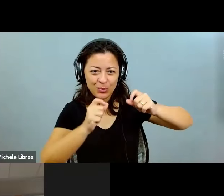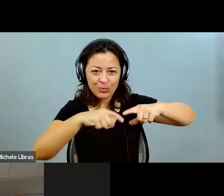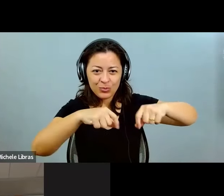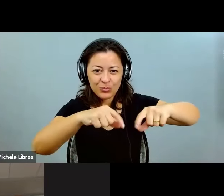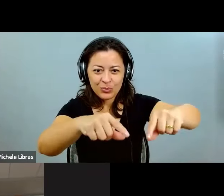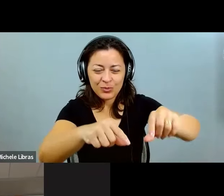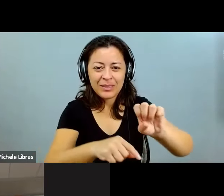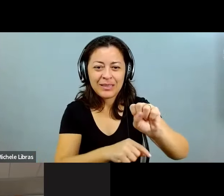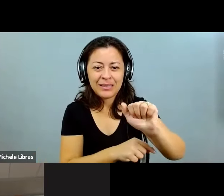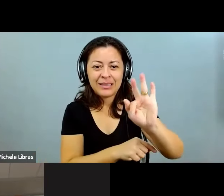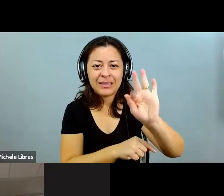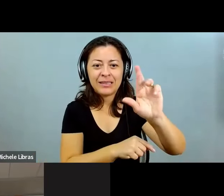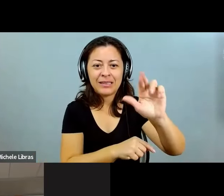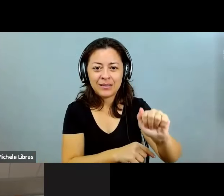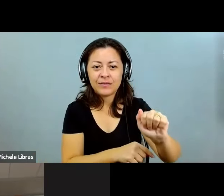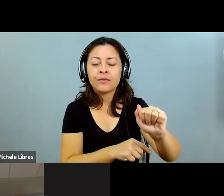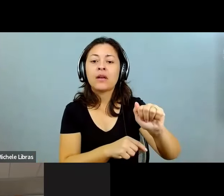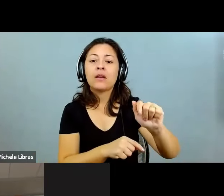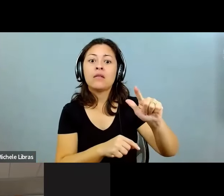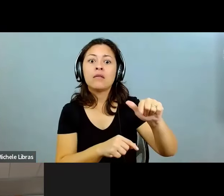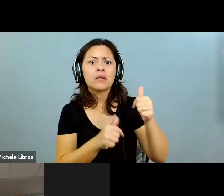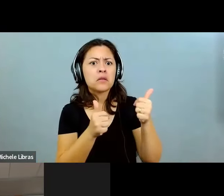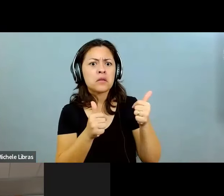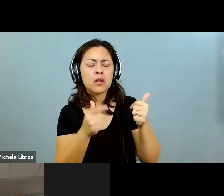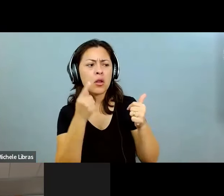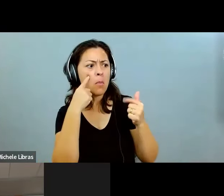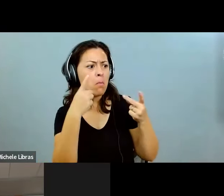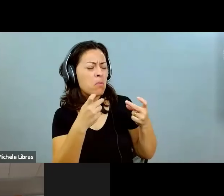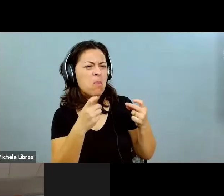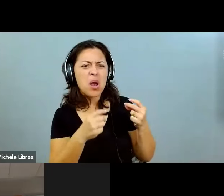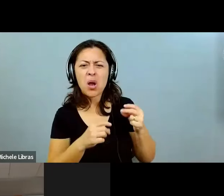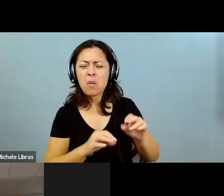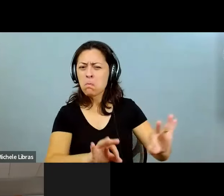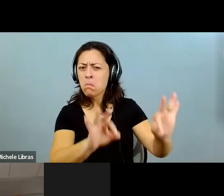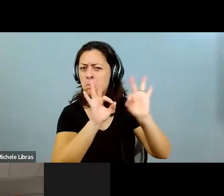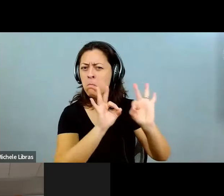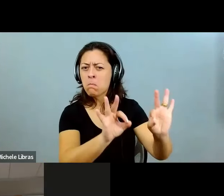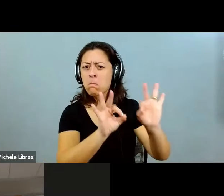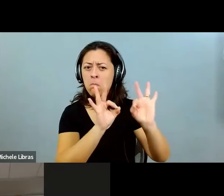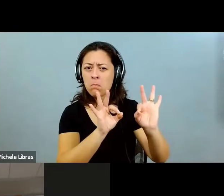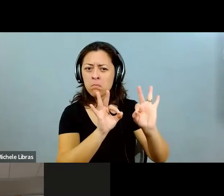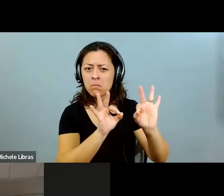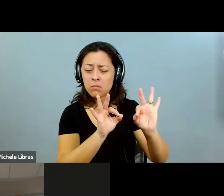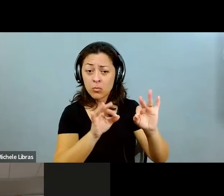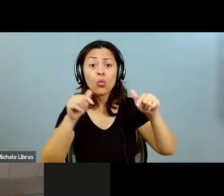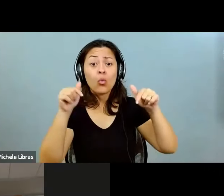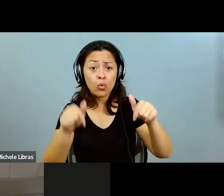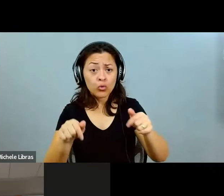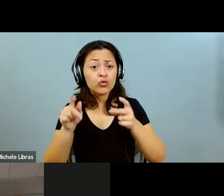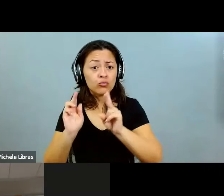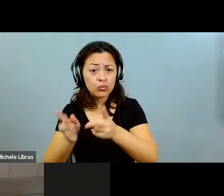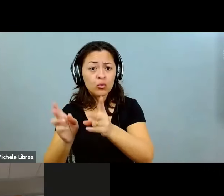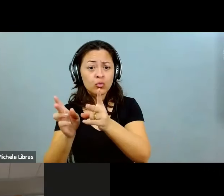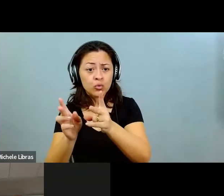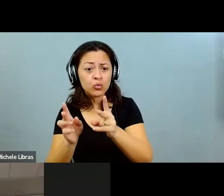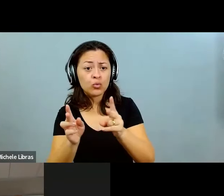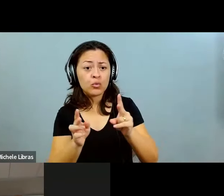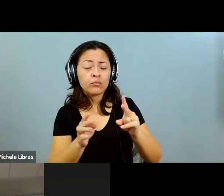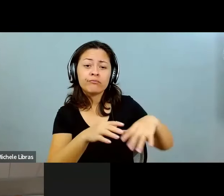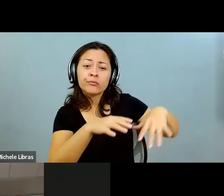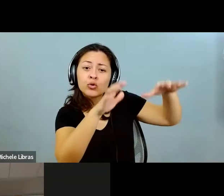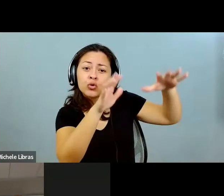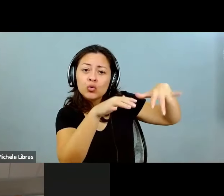está Estava com potencial fabuloso e está ainda eh a chuva que deu foi